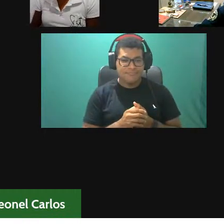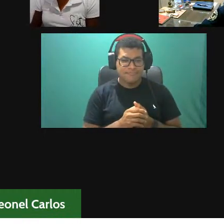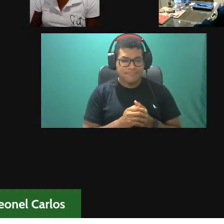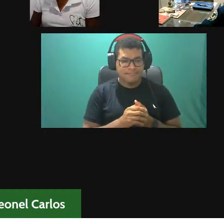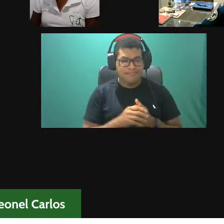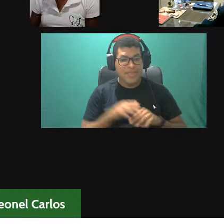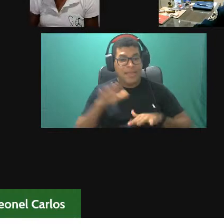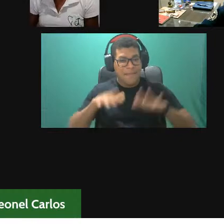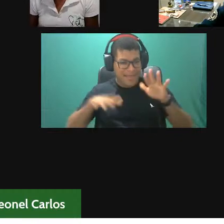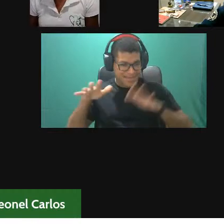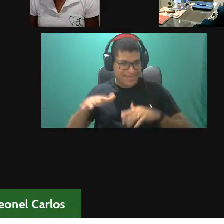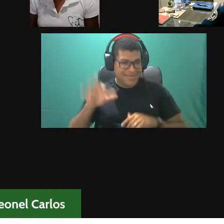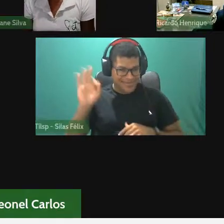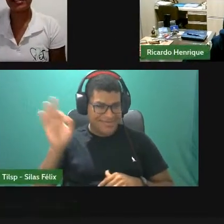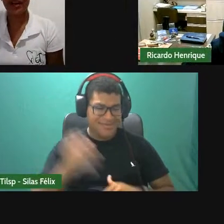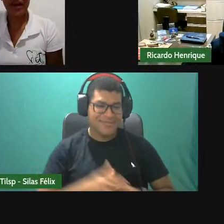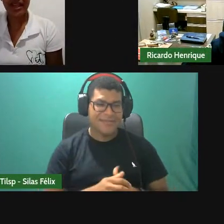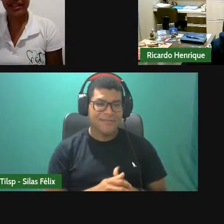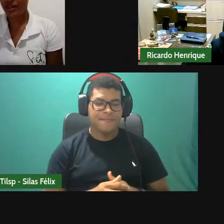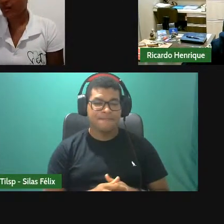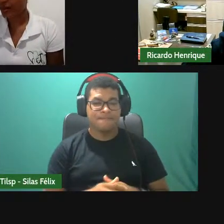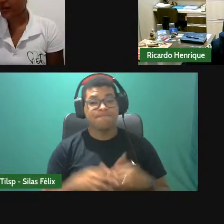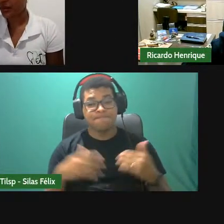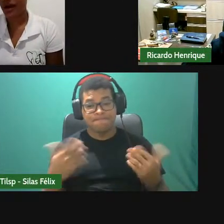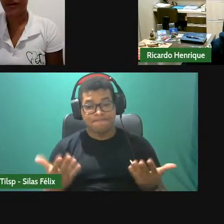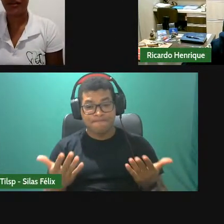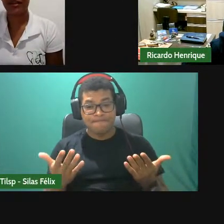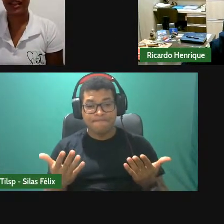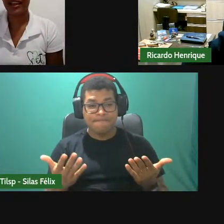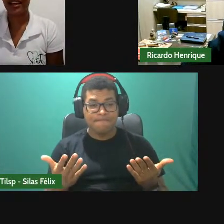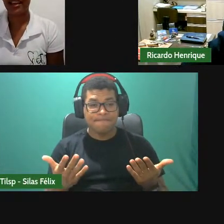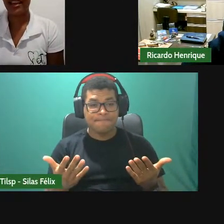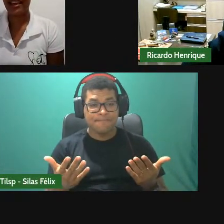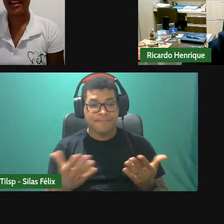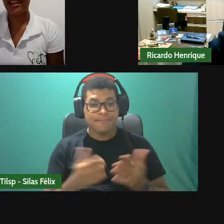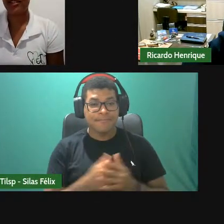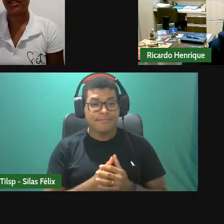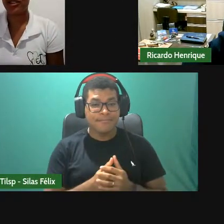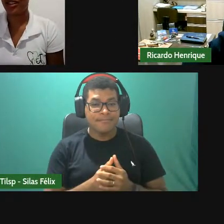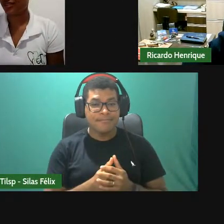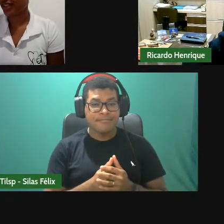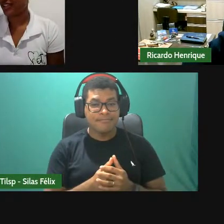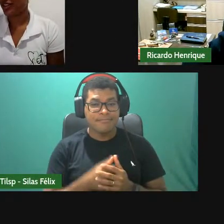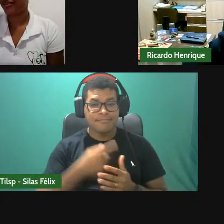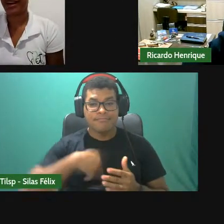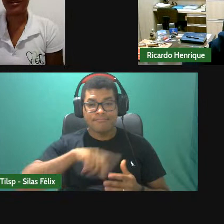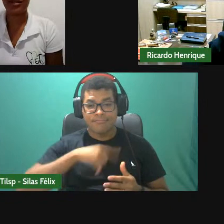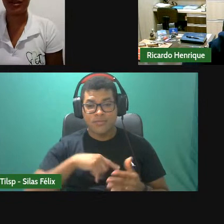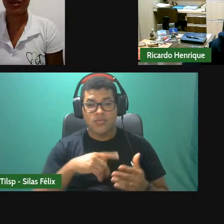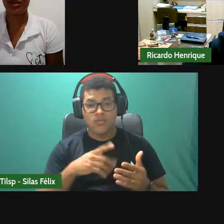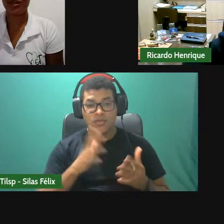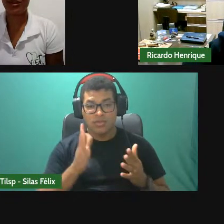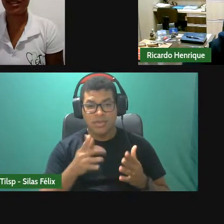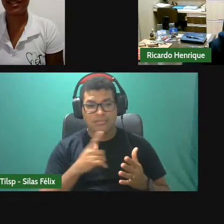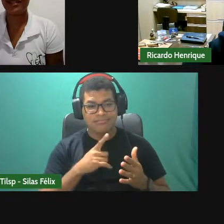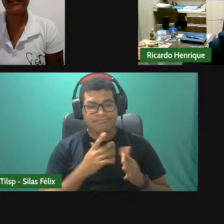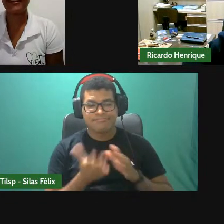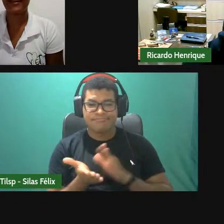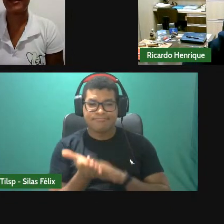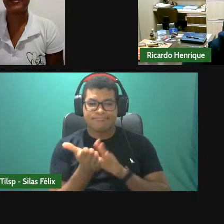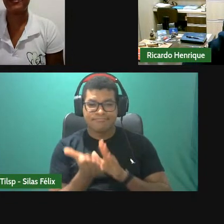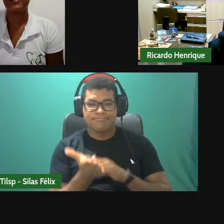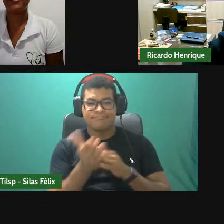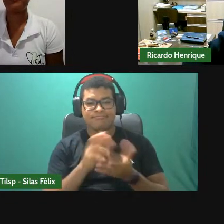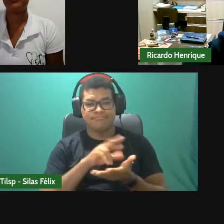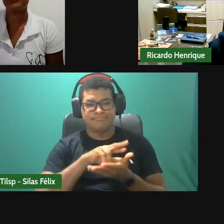né? Mas então é isso, pessoal, né? A gente teve aí já vários elogios aí,